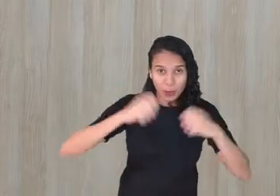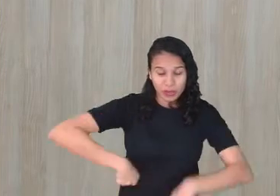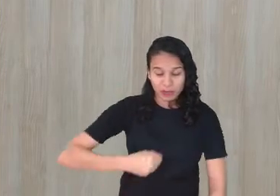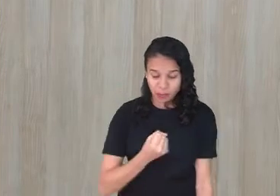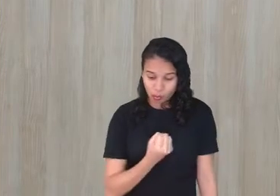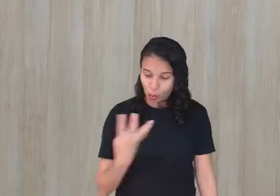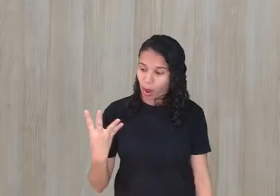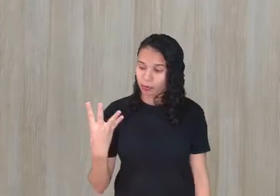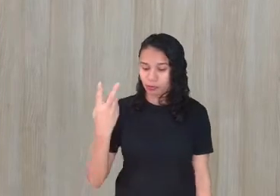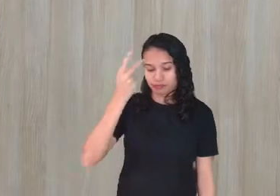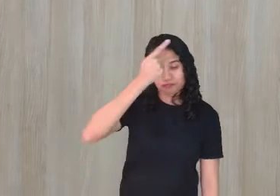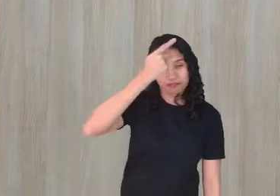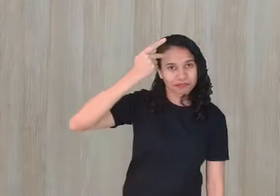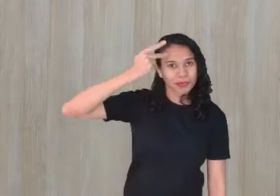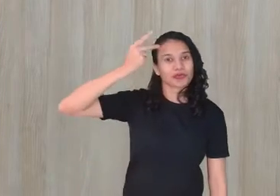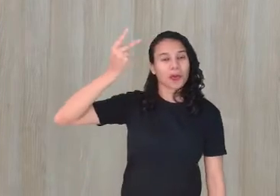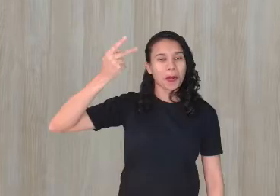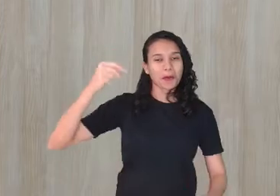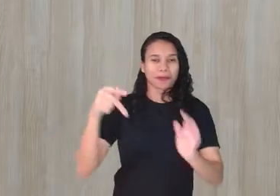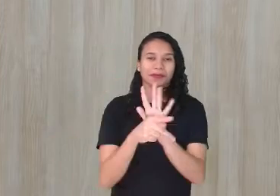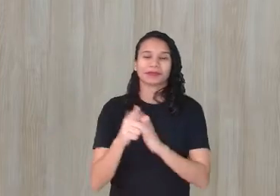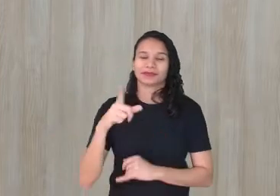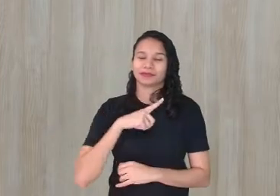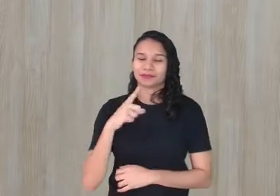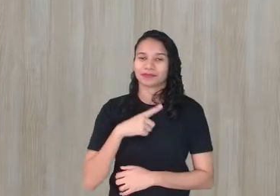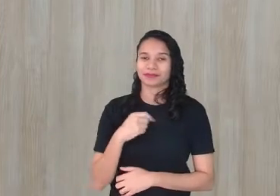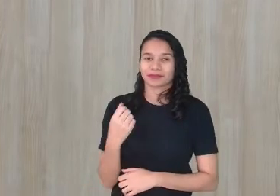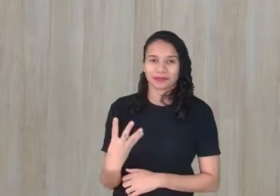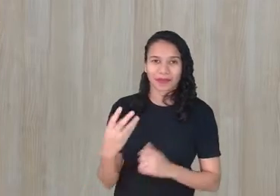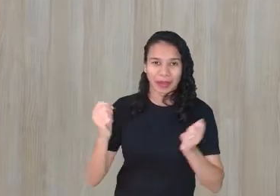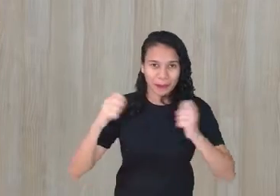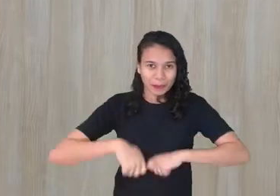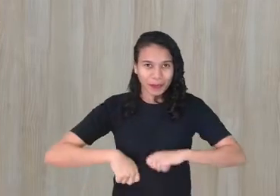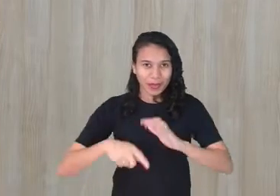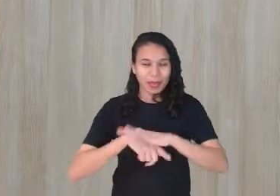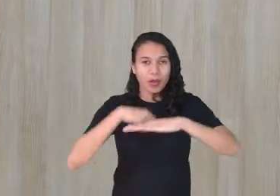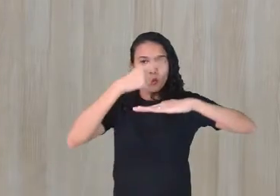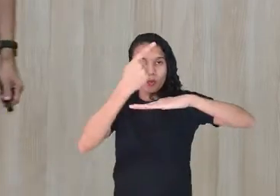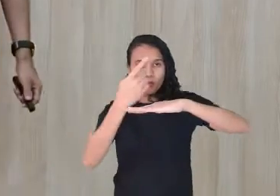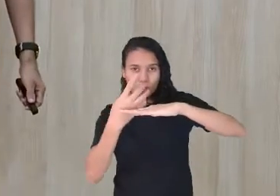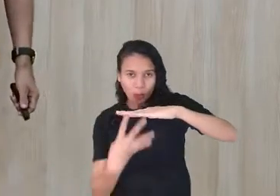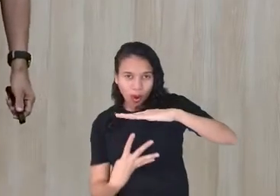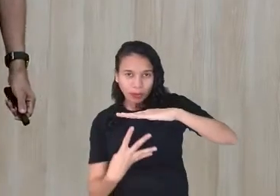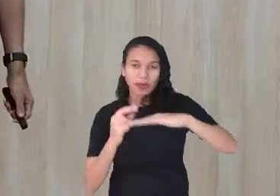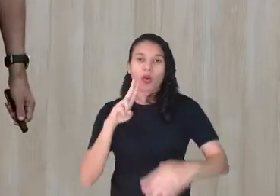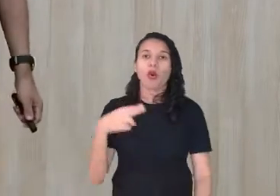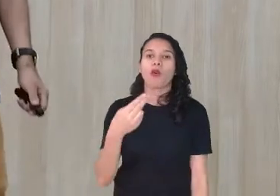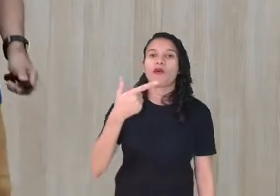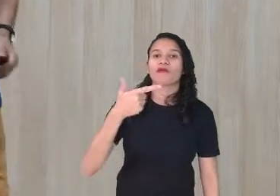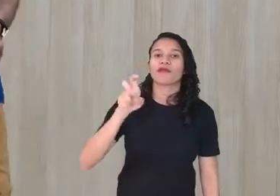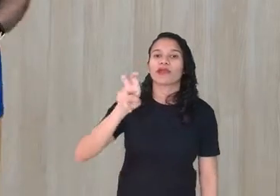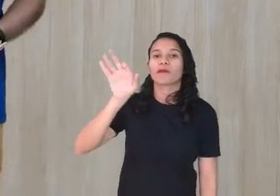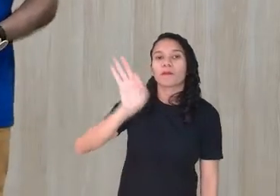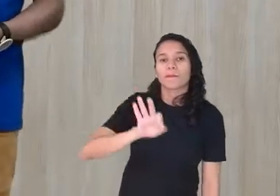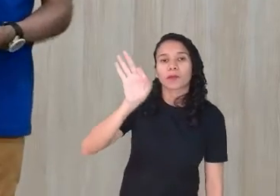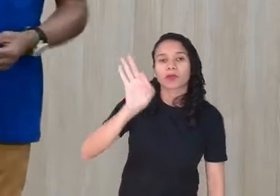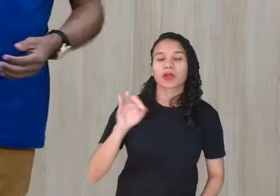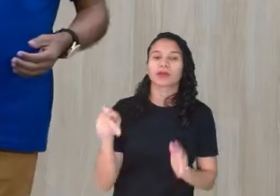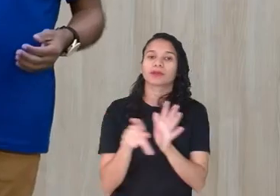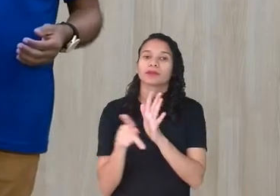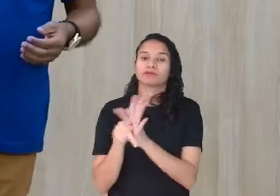tenho 4 pessoas aqui, ó. 4 possibilidades. Então, 1 em 4 ou 25%